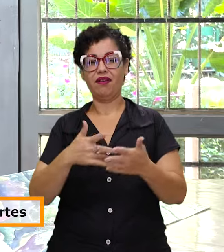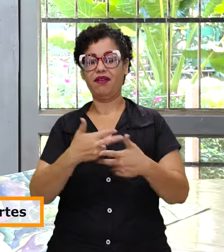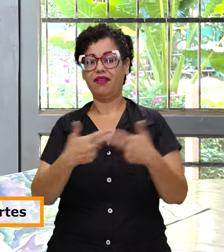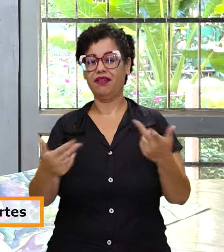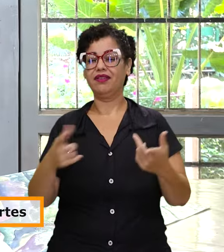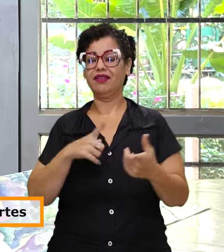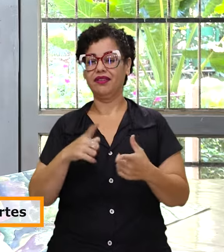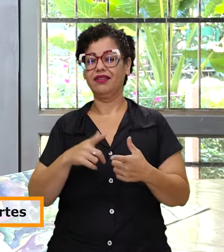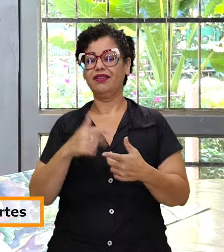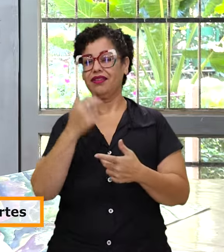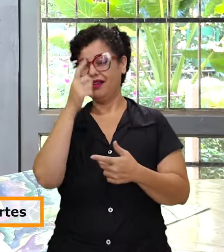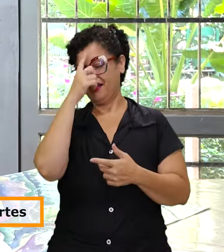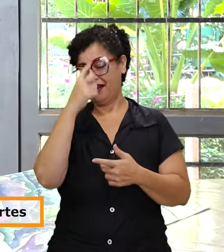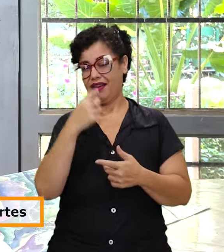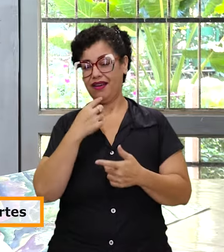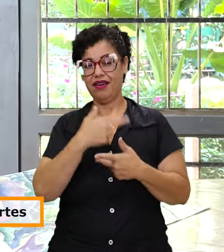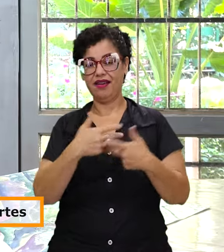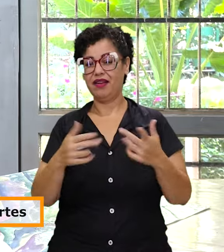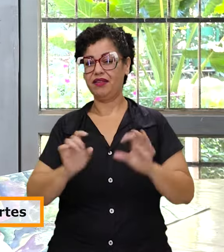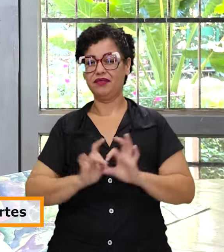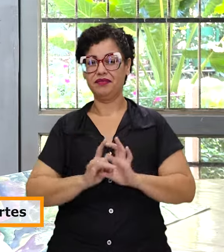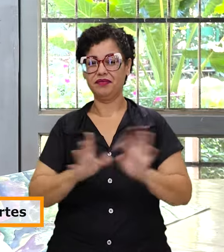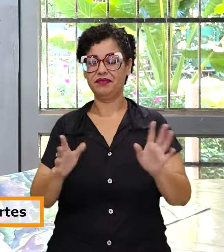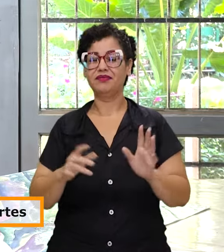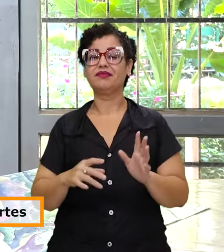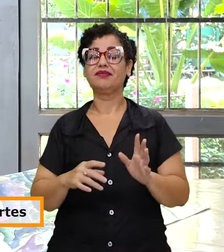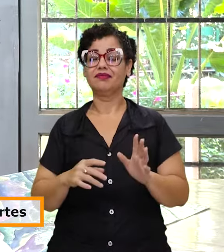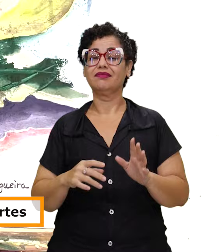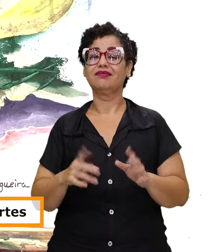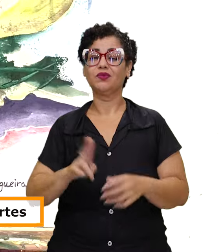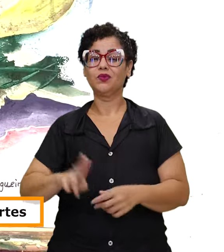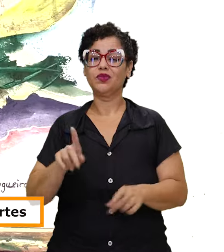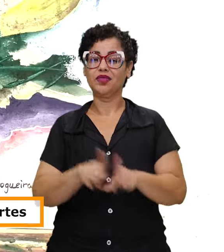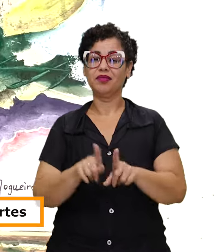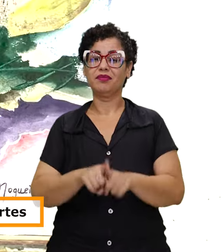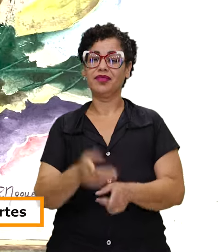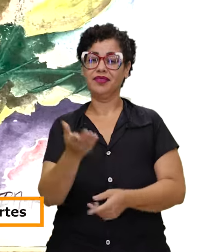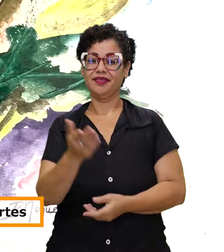técnicas mistas, e trabalho no ateliê de gravura também.